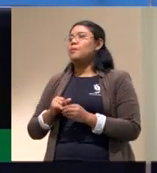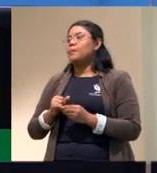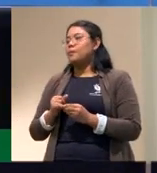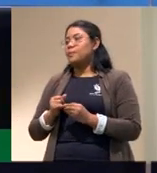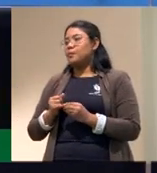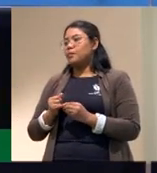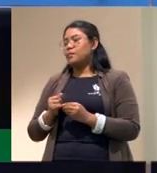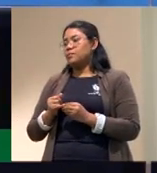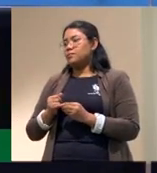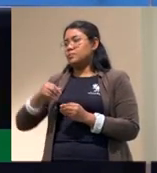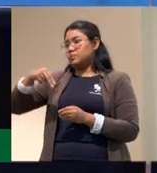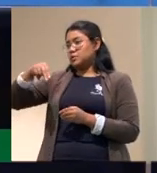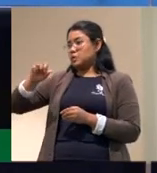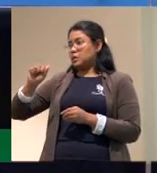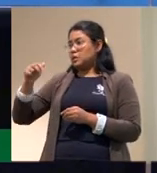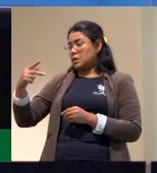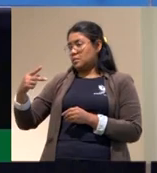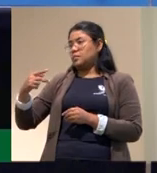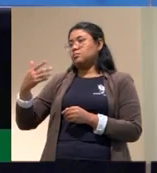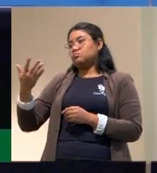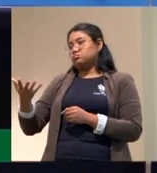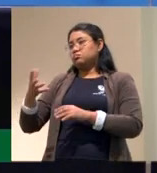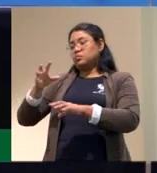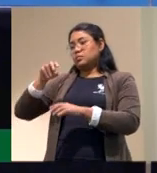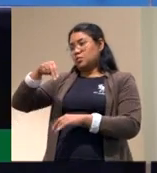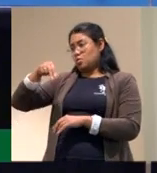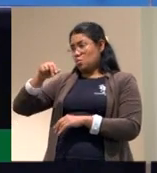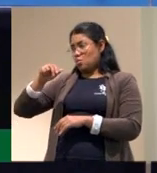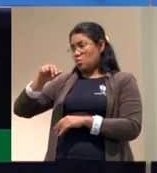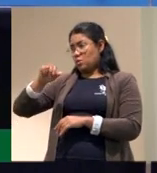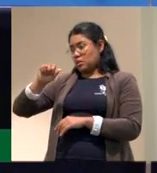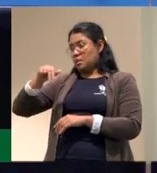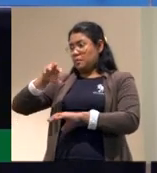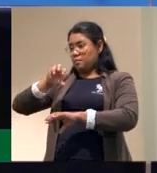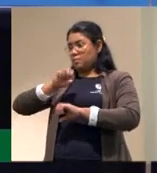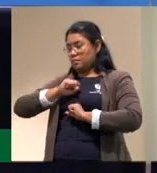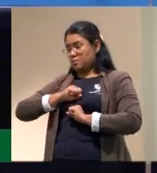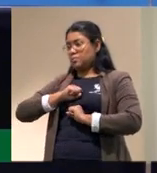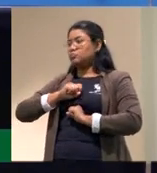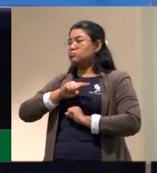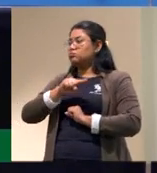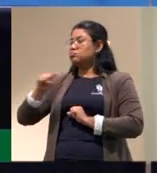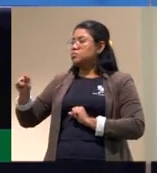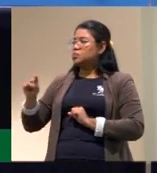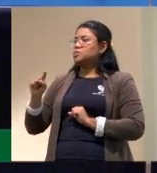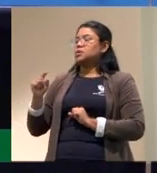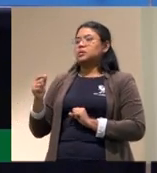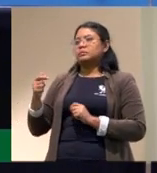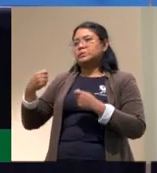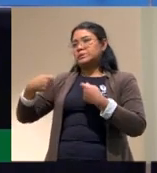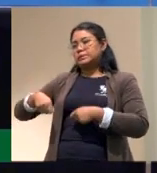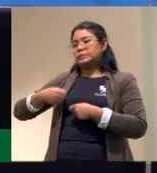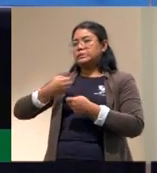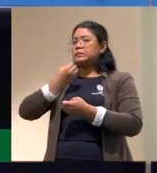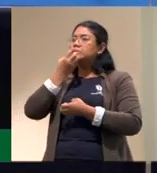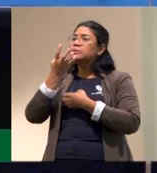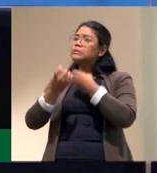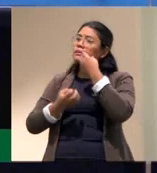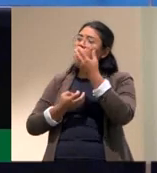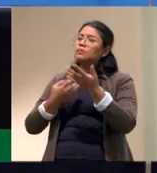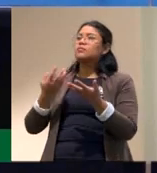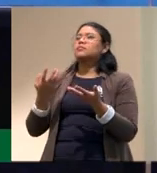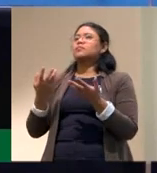núcleos de ação. Então, eu acho que não é demais dizer que eu entendo que isso se